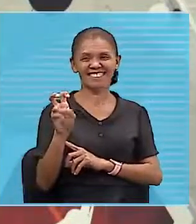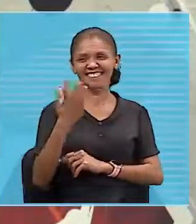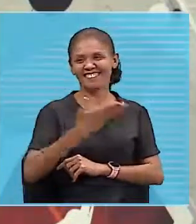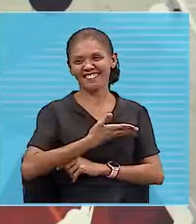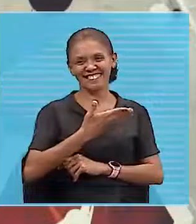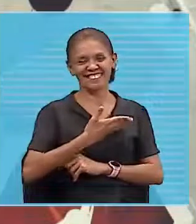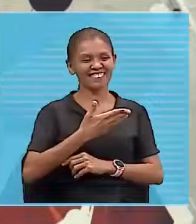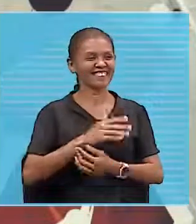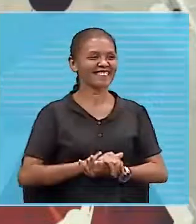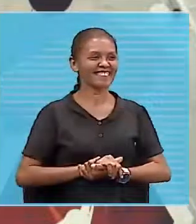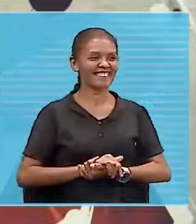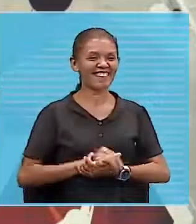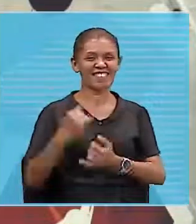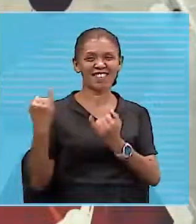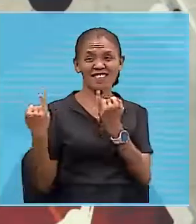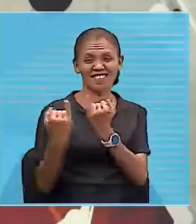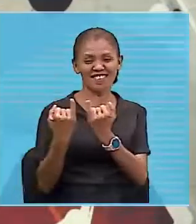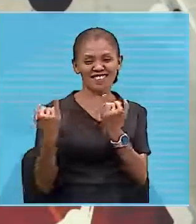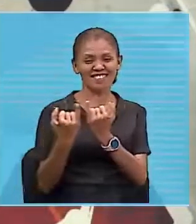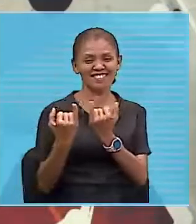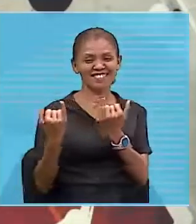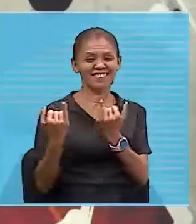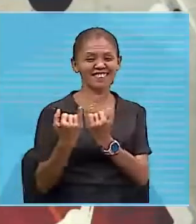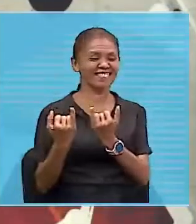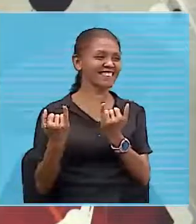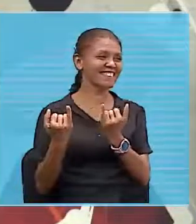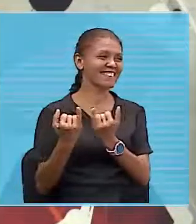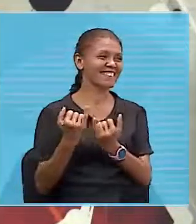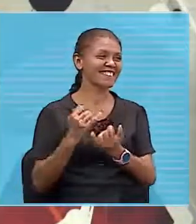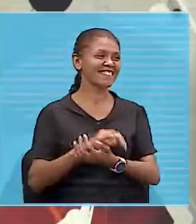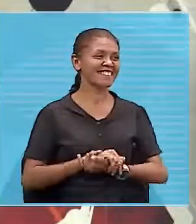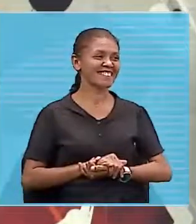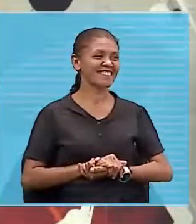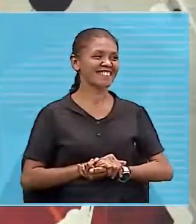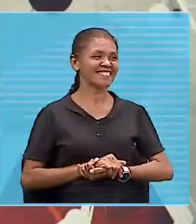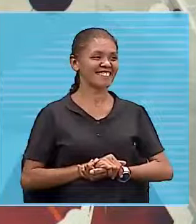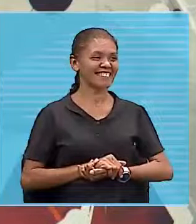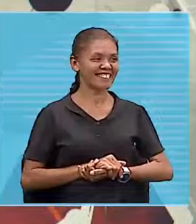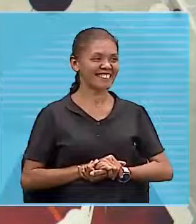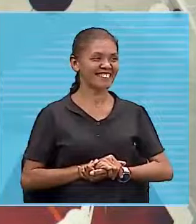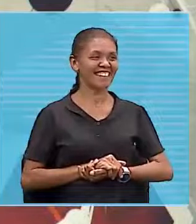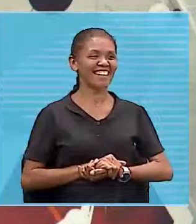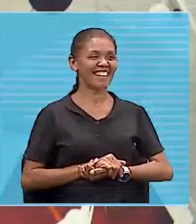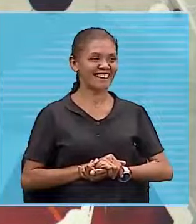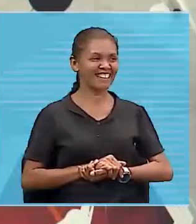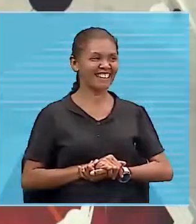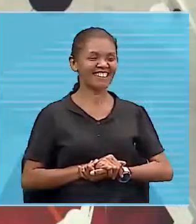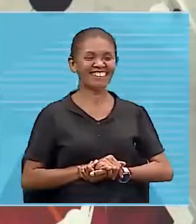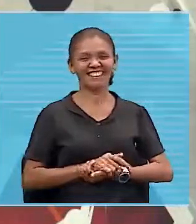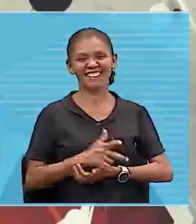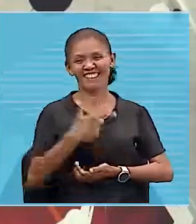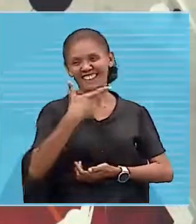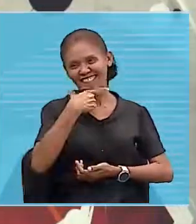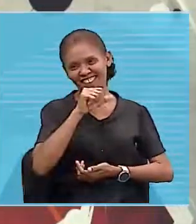minha aí foi fofoca no bairro fofoca fofoca fofoca a fofoca chegou lá em casa igual